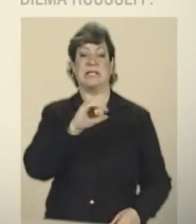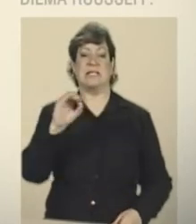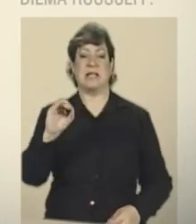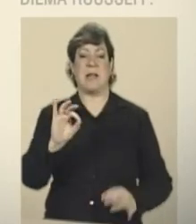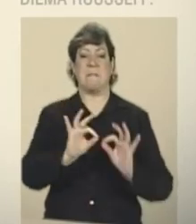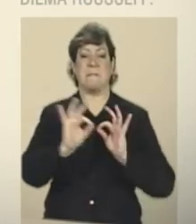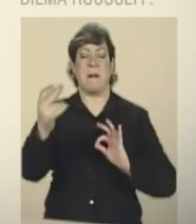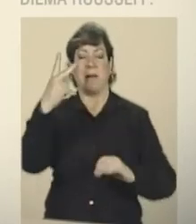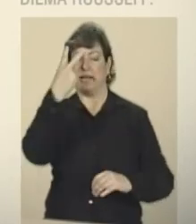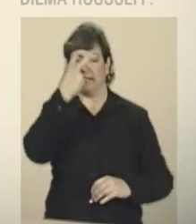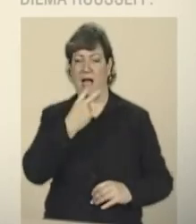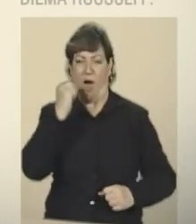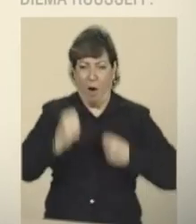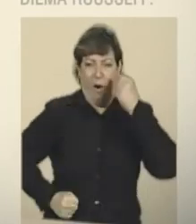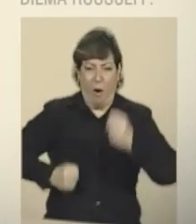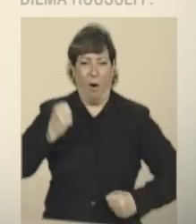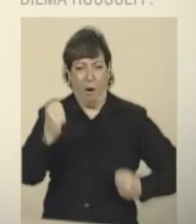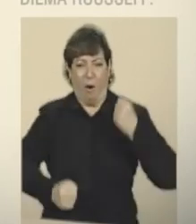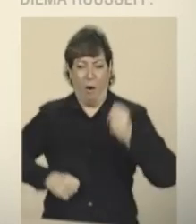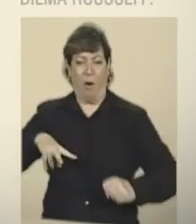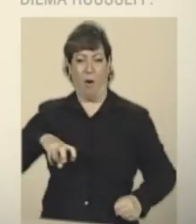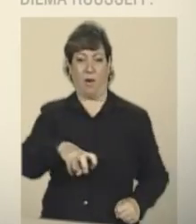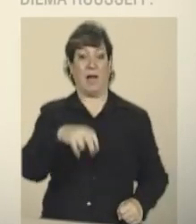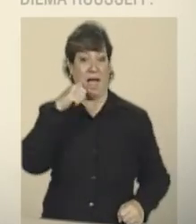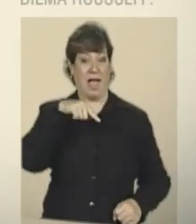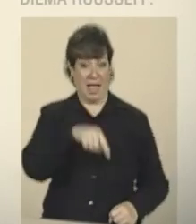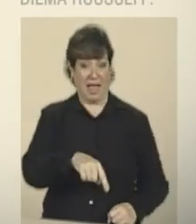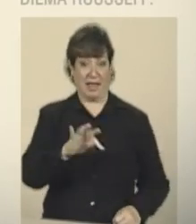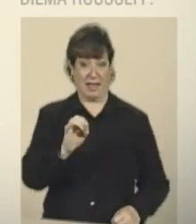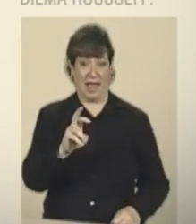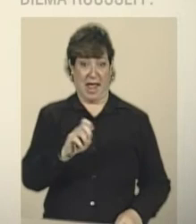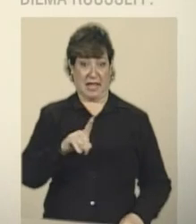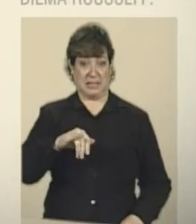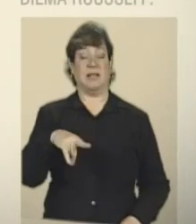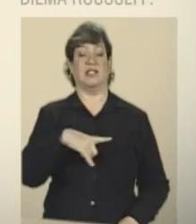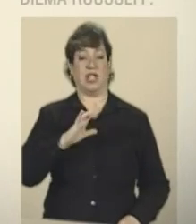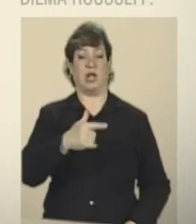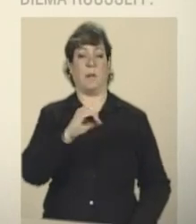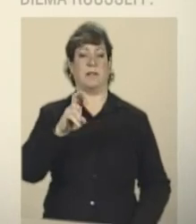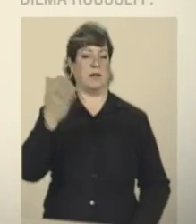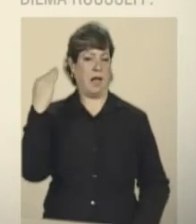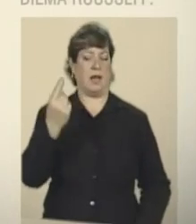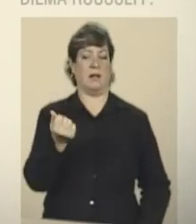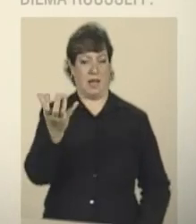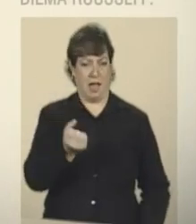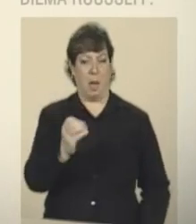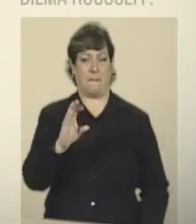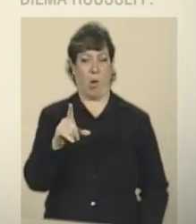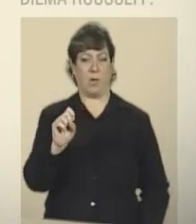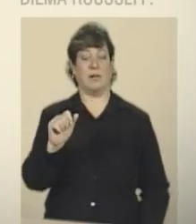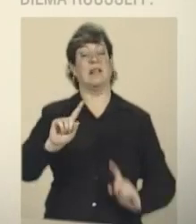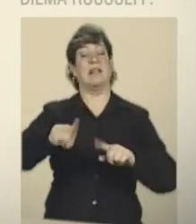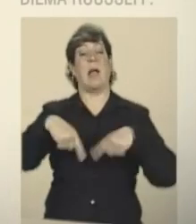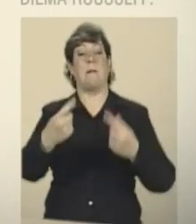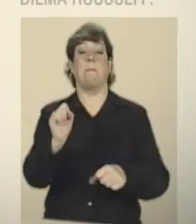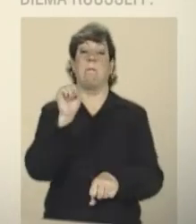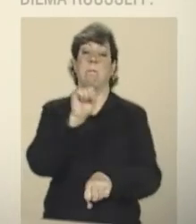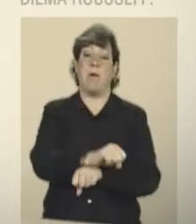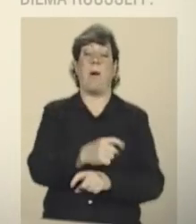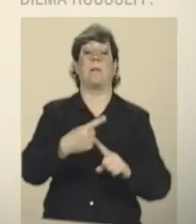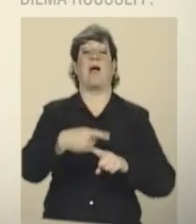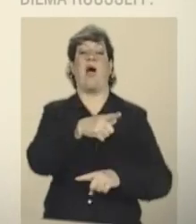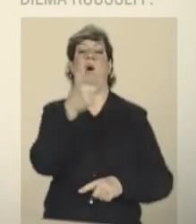para cegos a Terezinha foi bolsista em 2005 depois ficou fora do programa